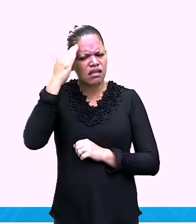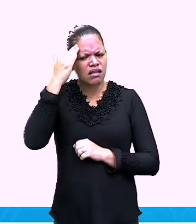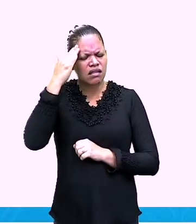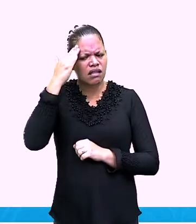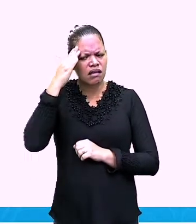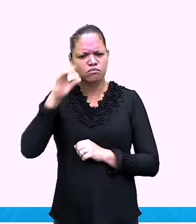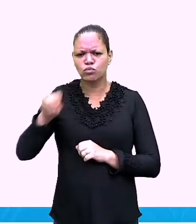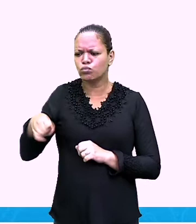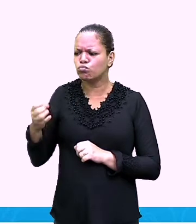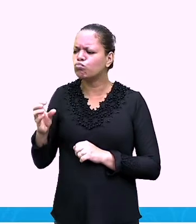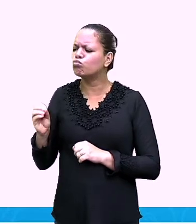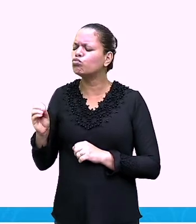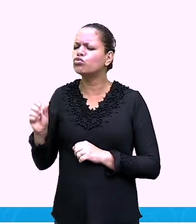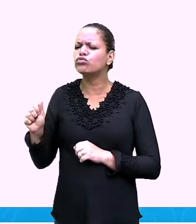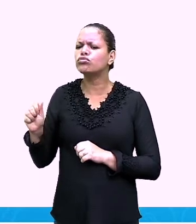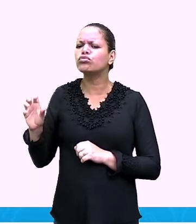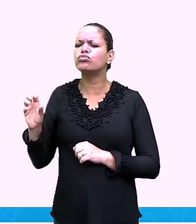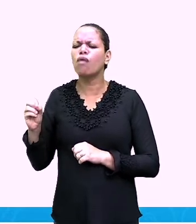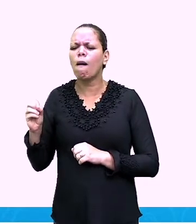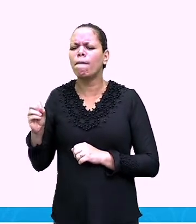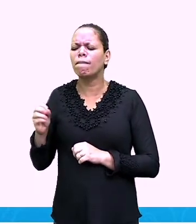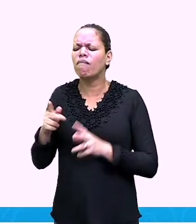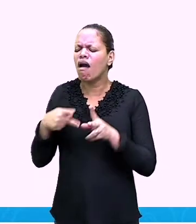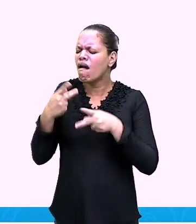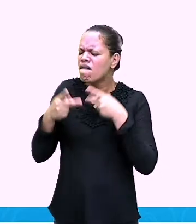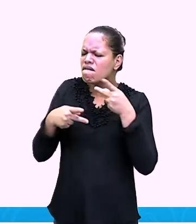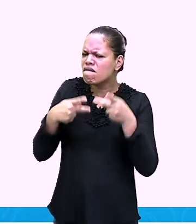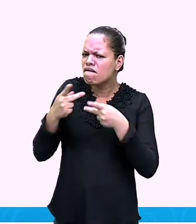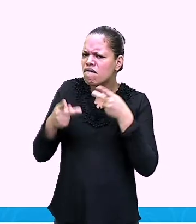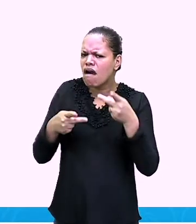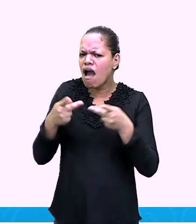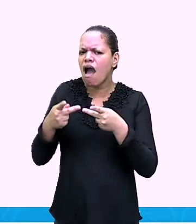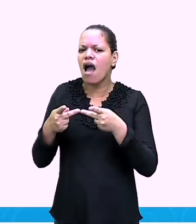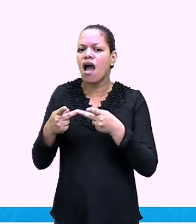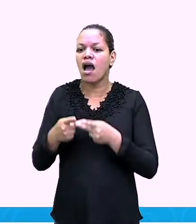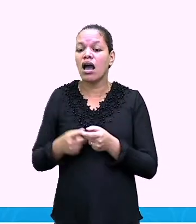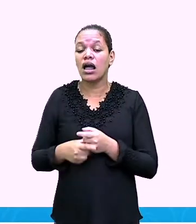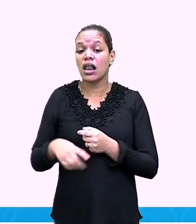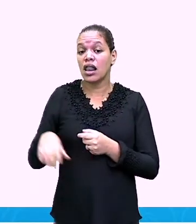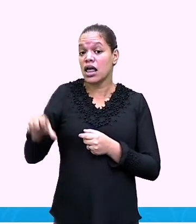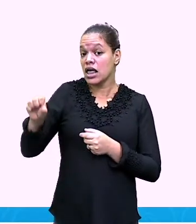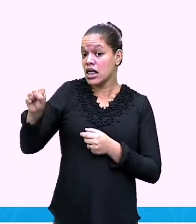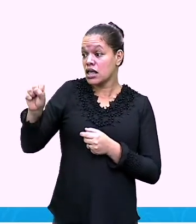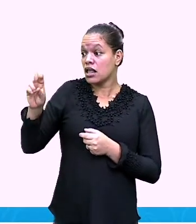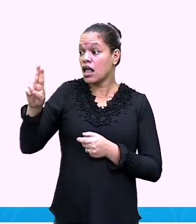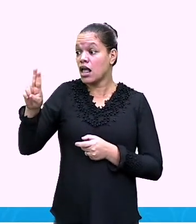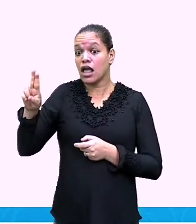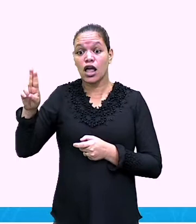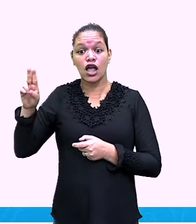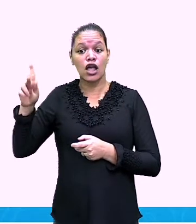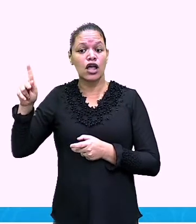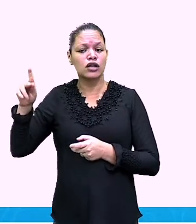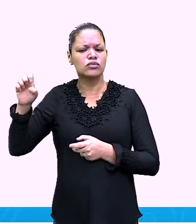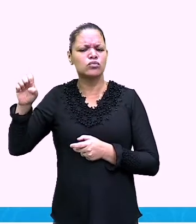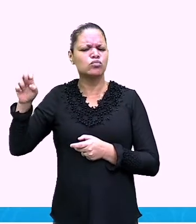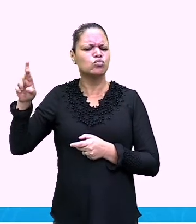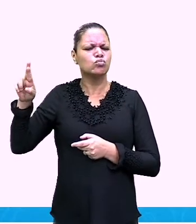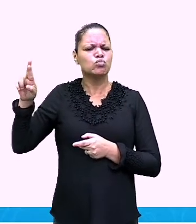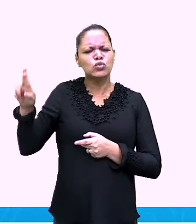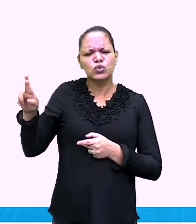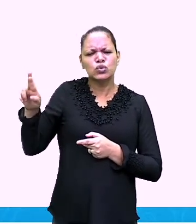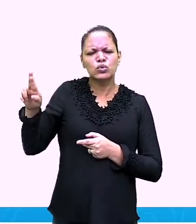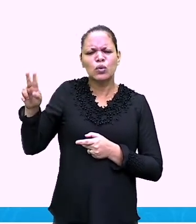assim, estou super, hiper, triper feliz, que ele estava muito feliz porque ele estava conseguindo aprender junto com os coleguinhas. O